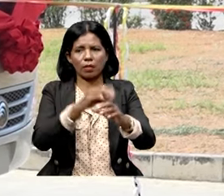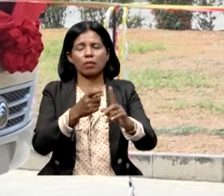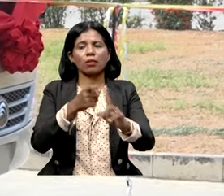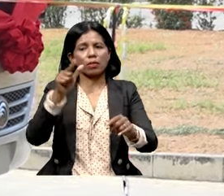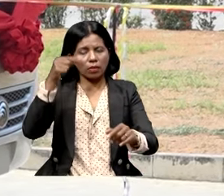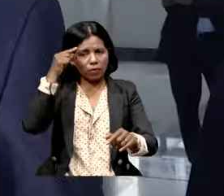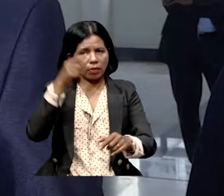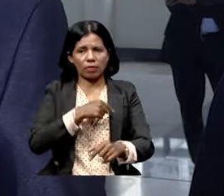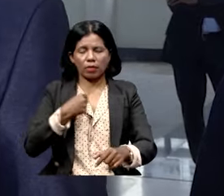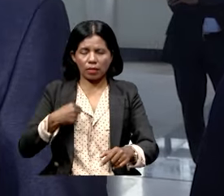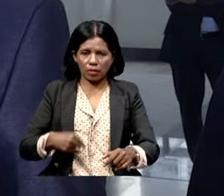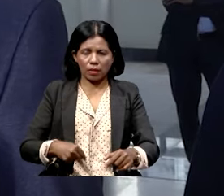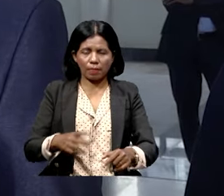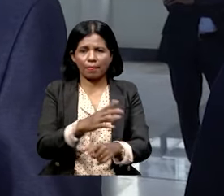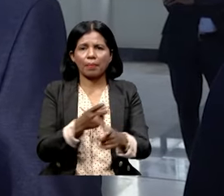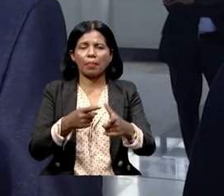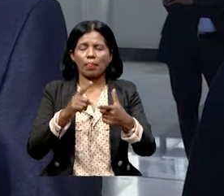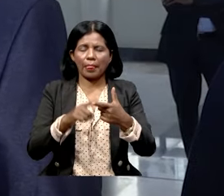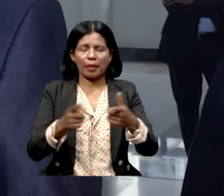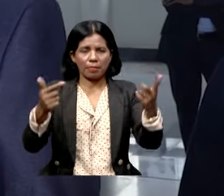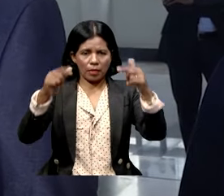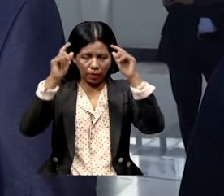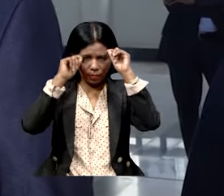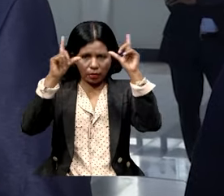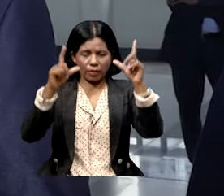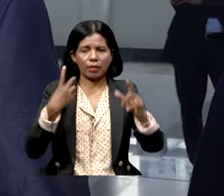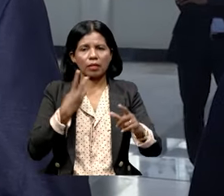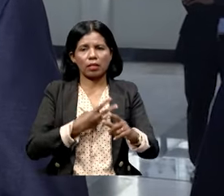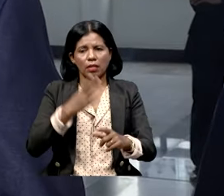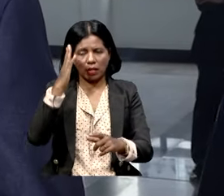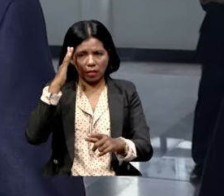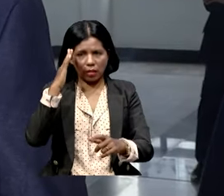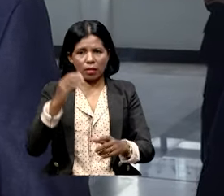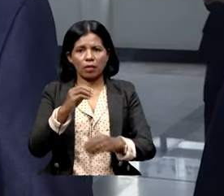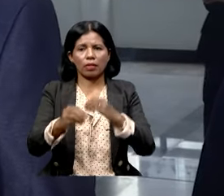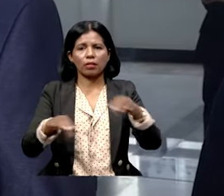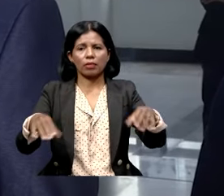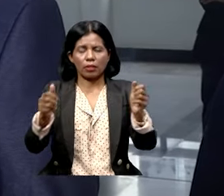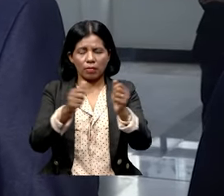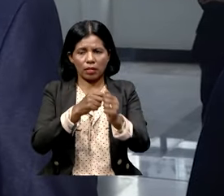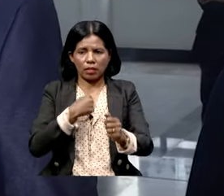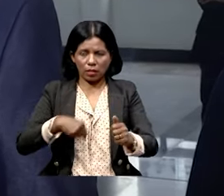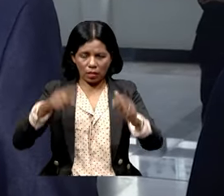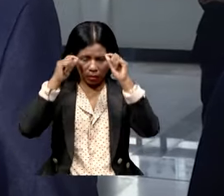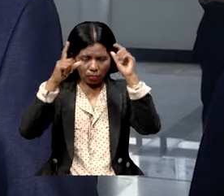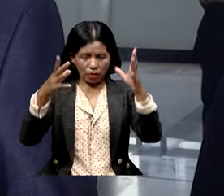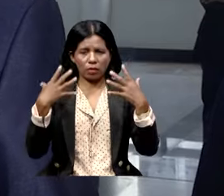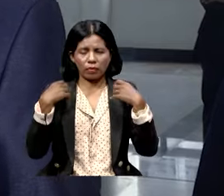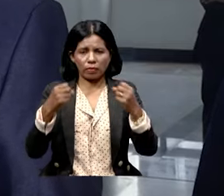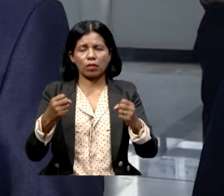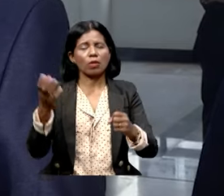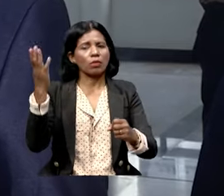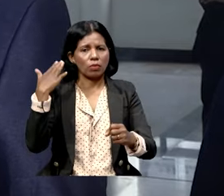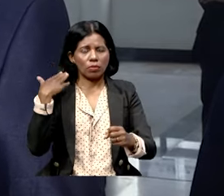governo China, nia cooperação mai Timor-Leste. E tá tendo cada relação China ao Timor-Leste forte de tempos, desde que